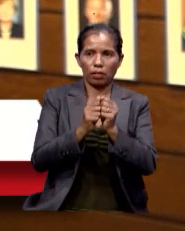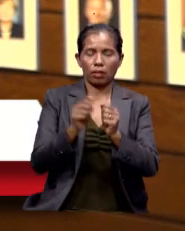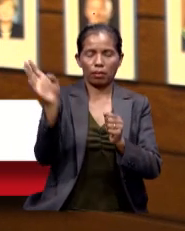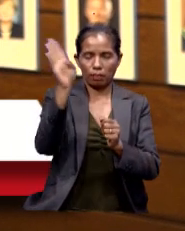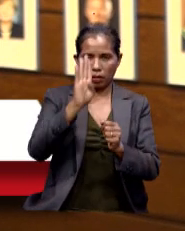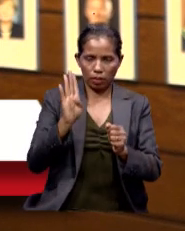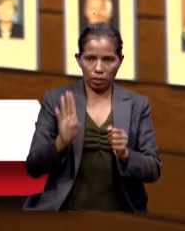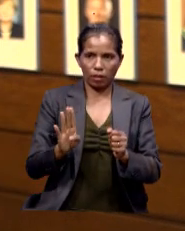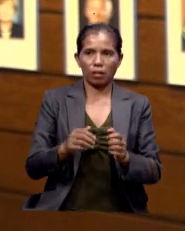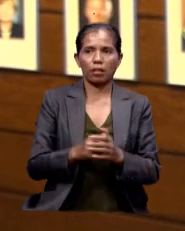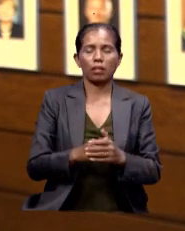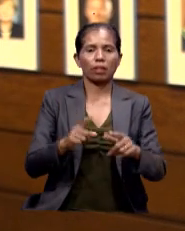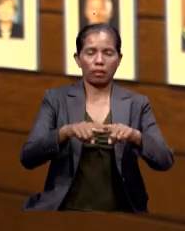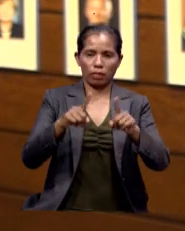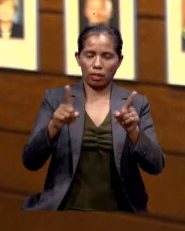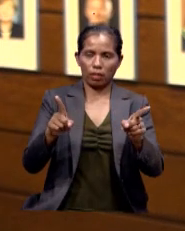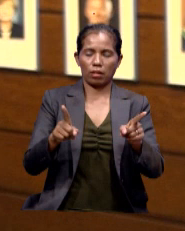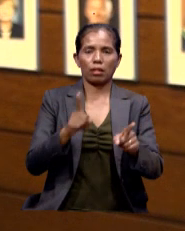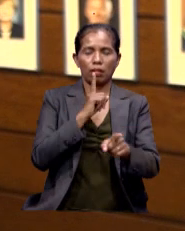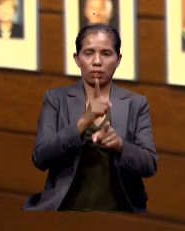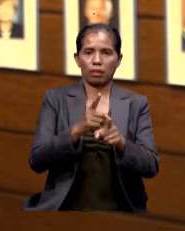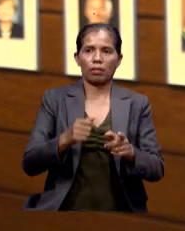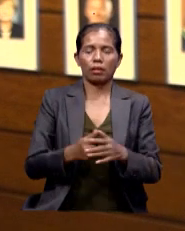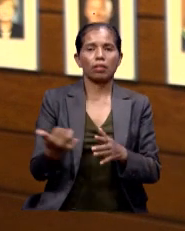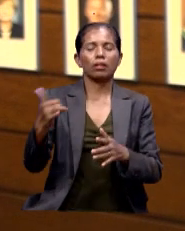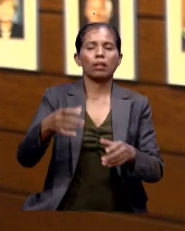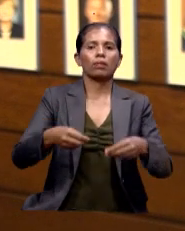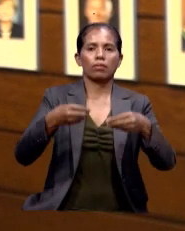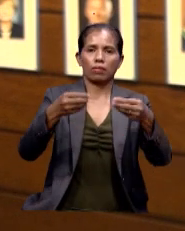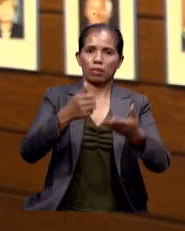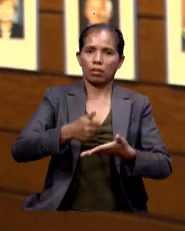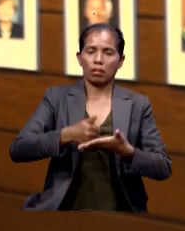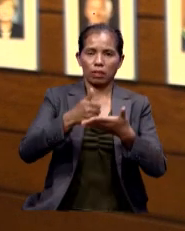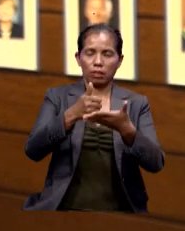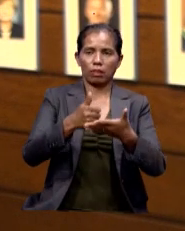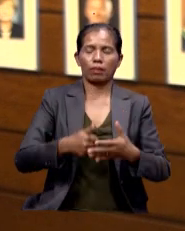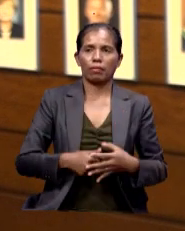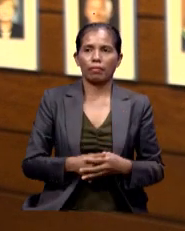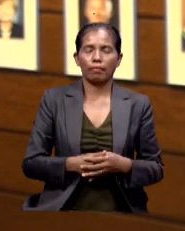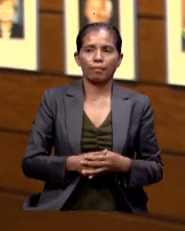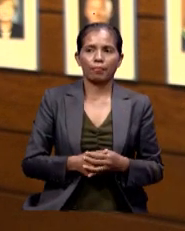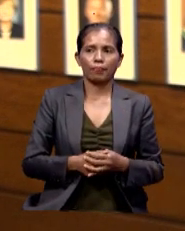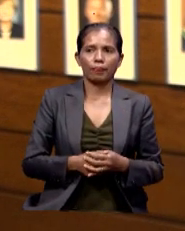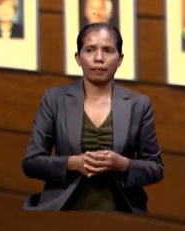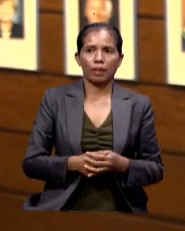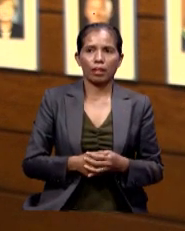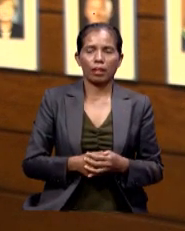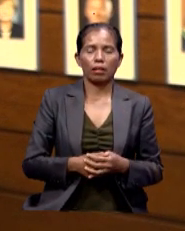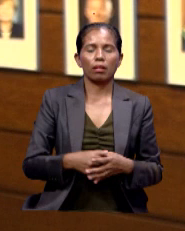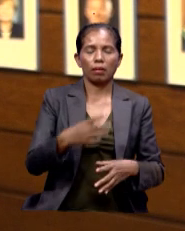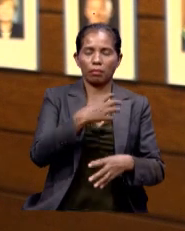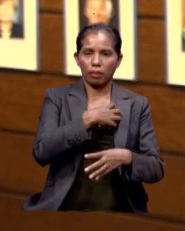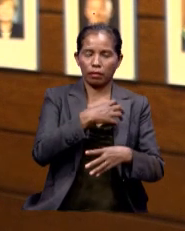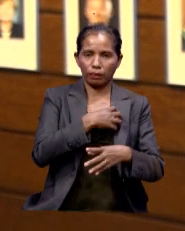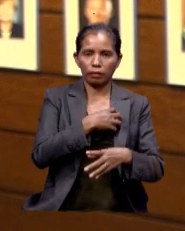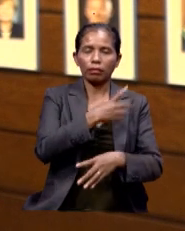Brasil, né, e a diferentes áreas, né. Se era for assistência para a área de polícia,